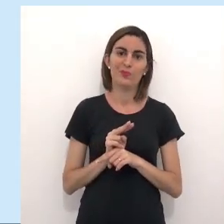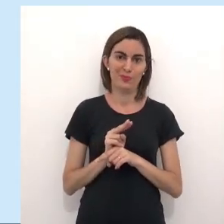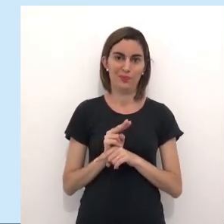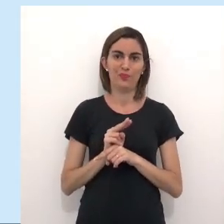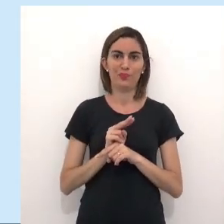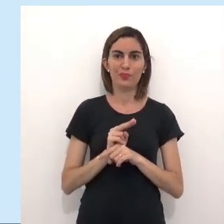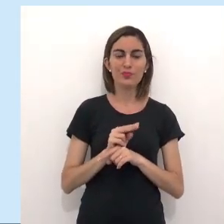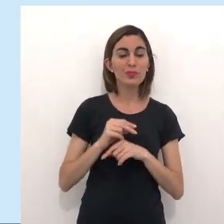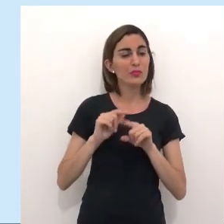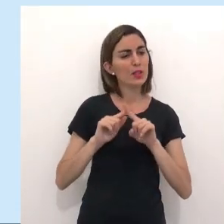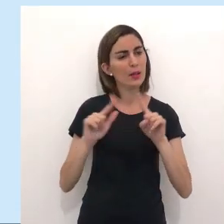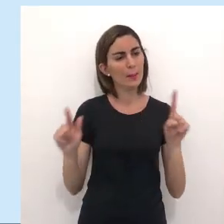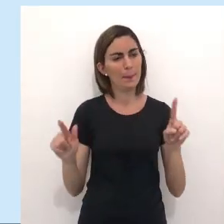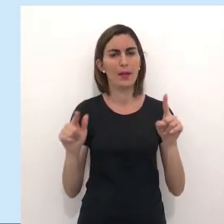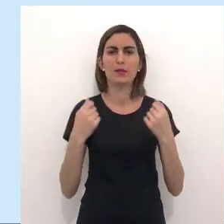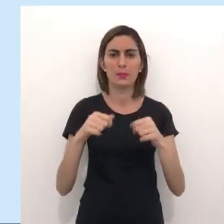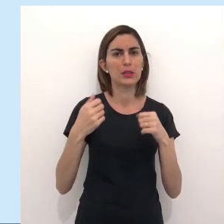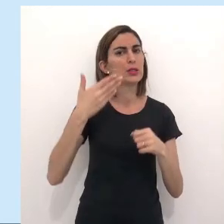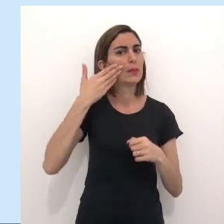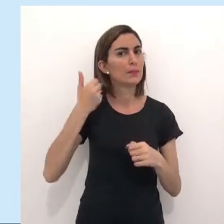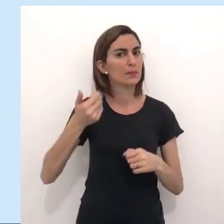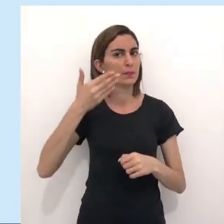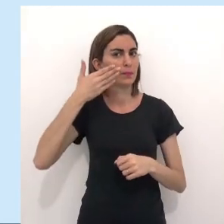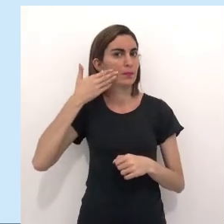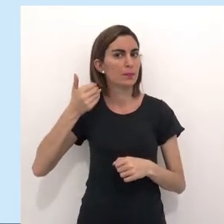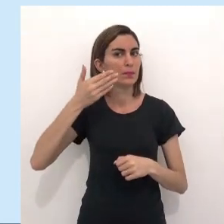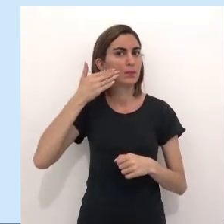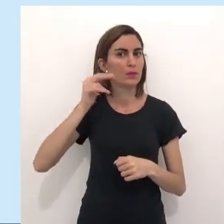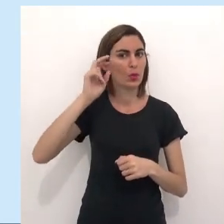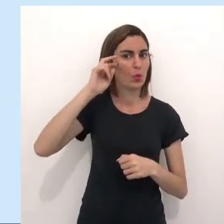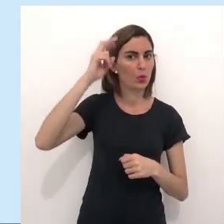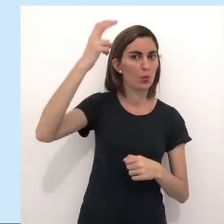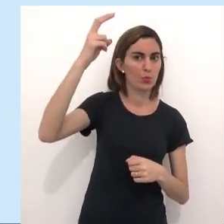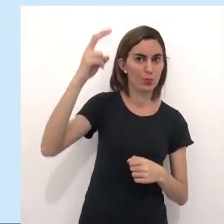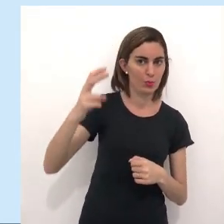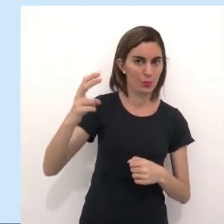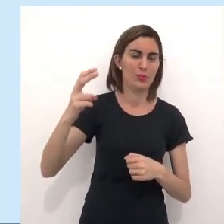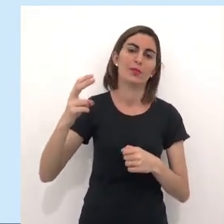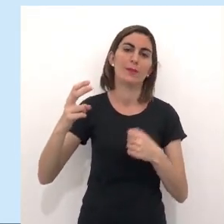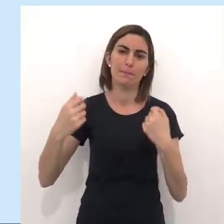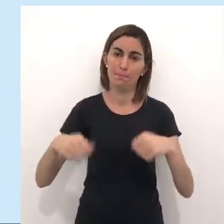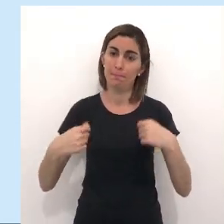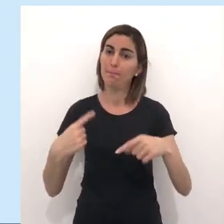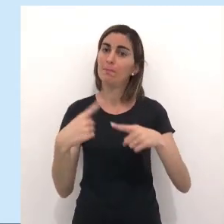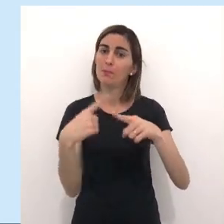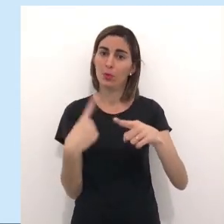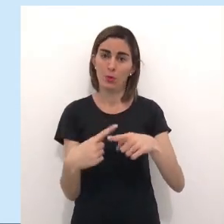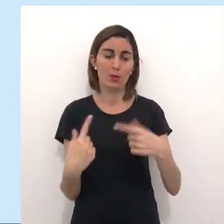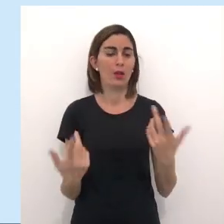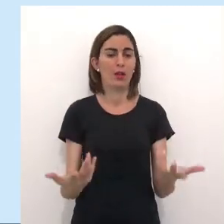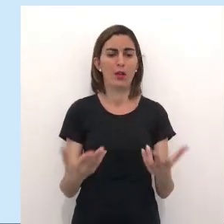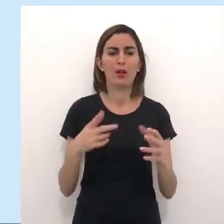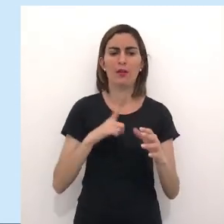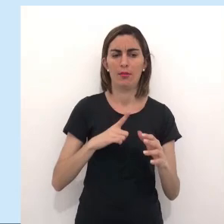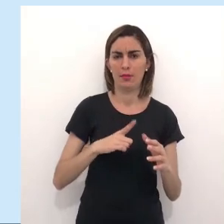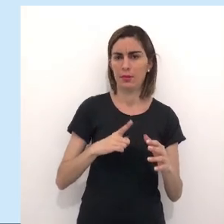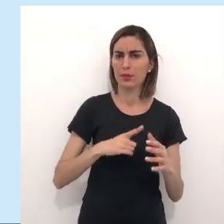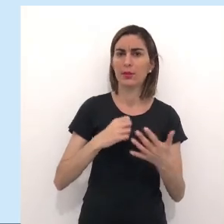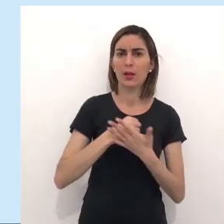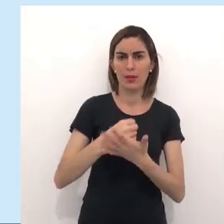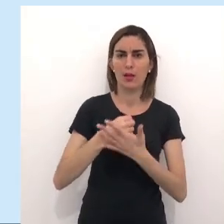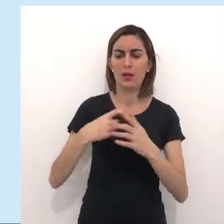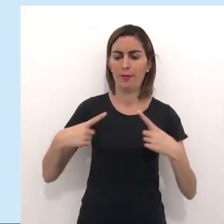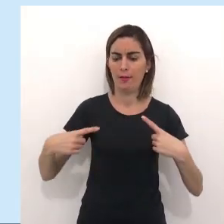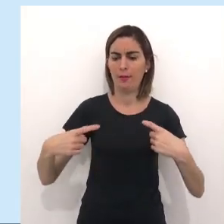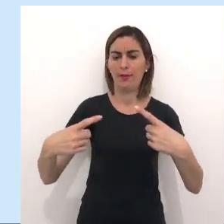que assimilar toda uma cultura da ordem religiosa. Porque, como forma, havia uma coisa chamada guerra